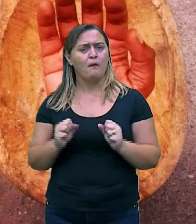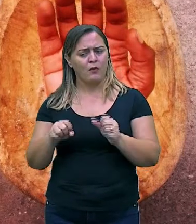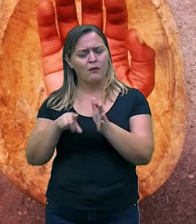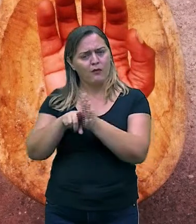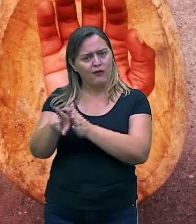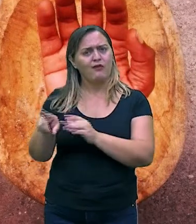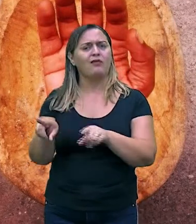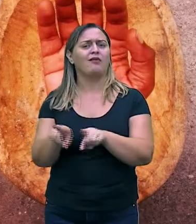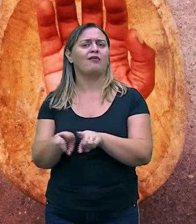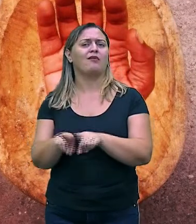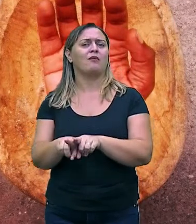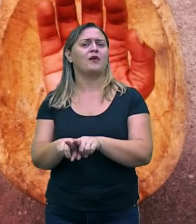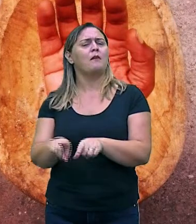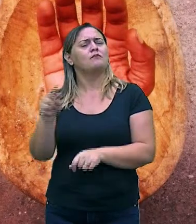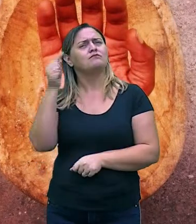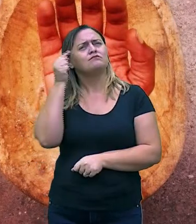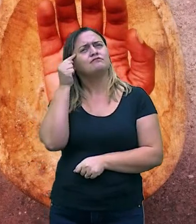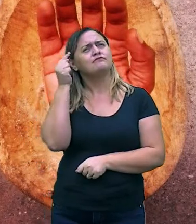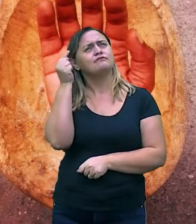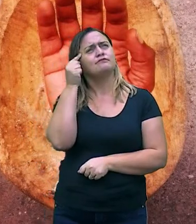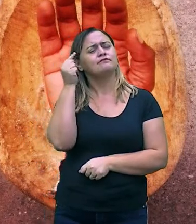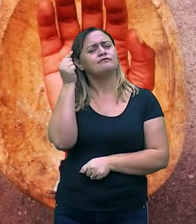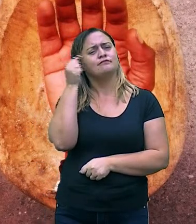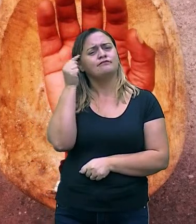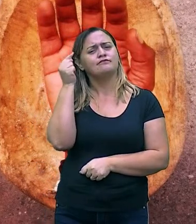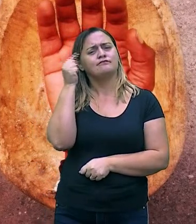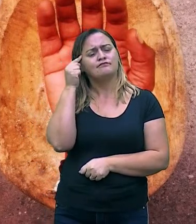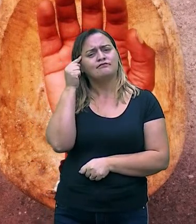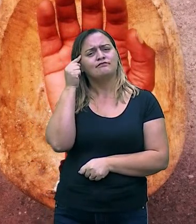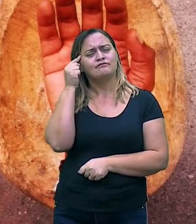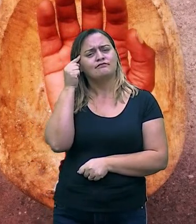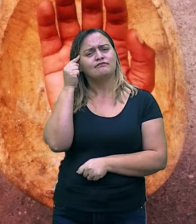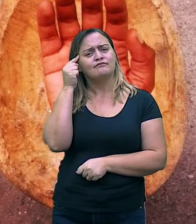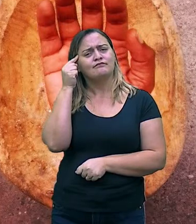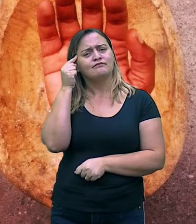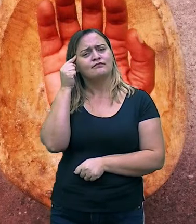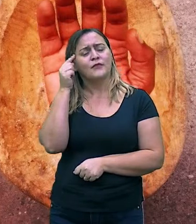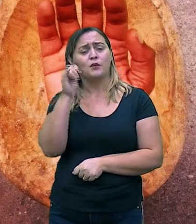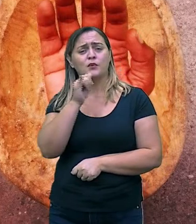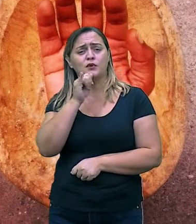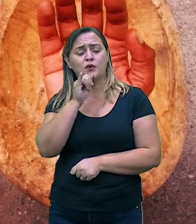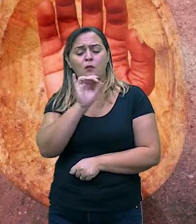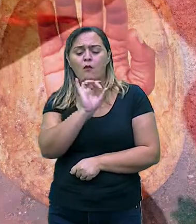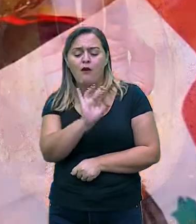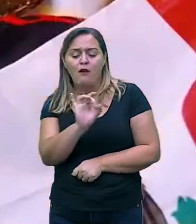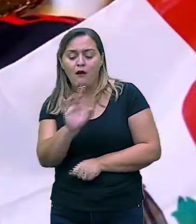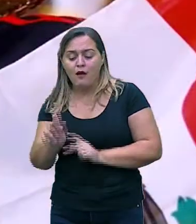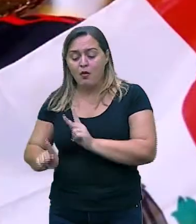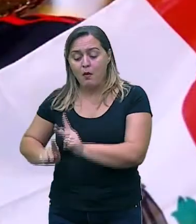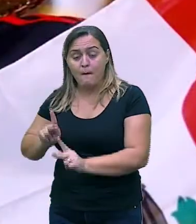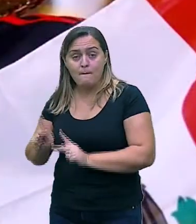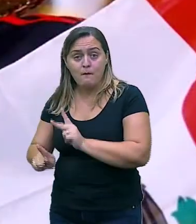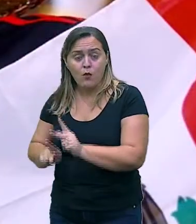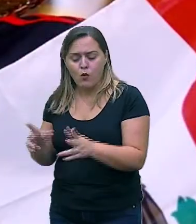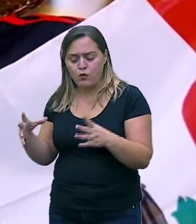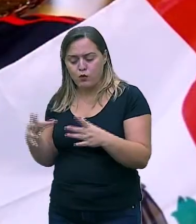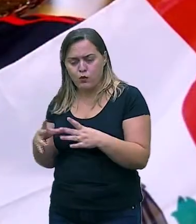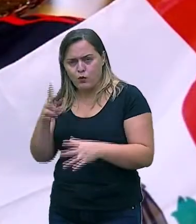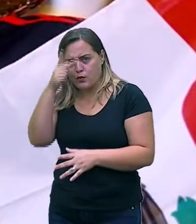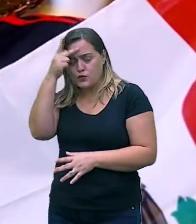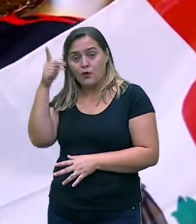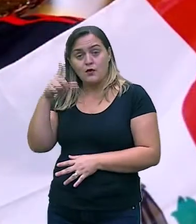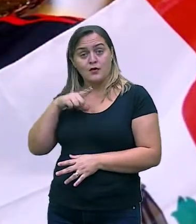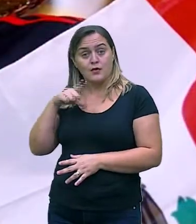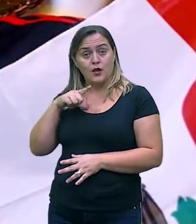É hora de pensar e refletir, que cada povo, cada grupo humano tem o seu jeito de se vestir, de